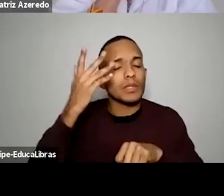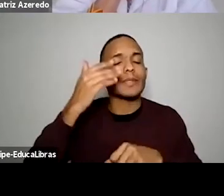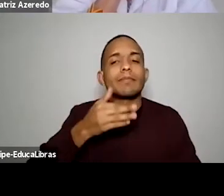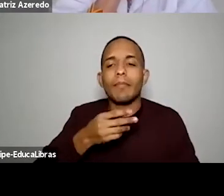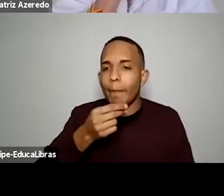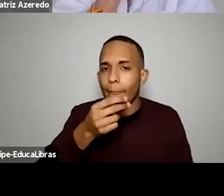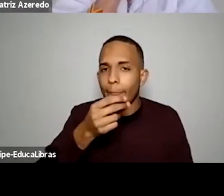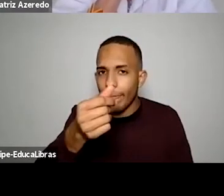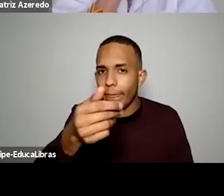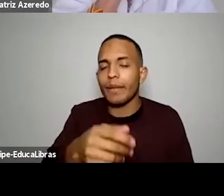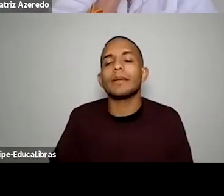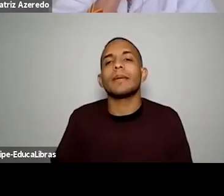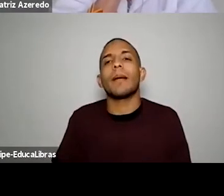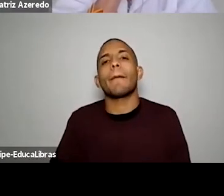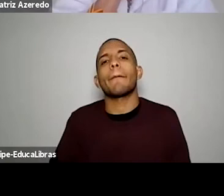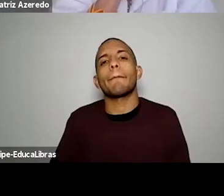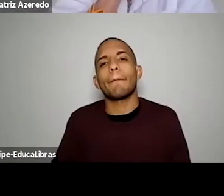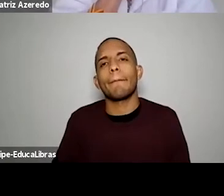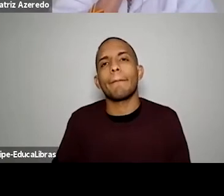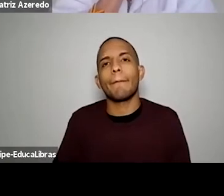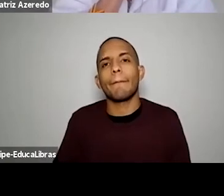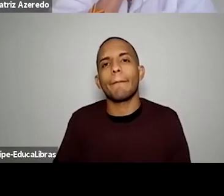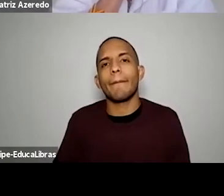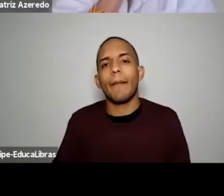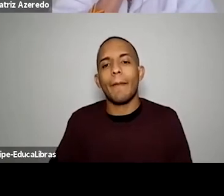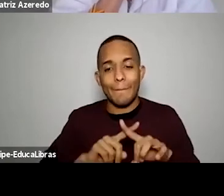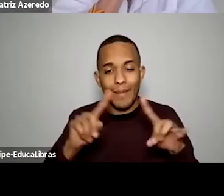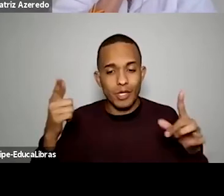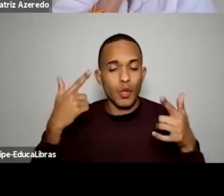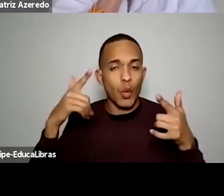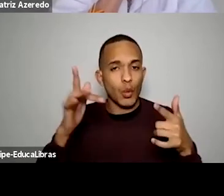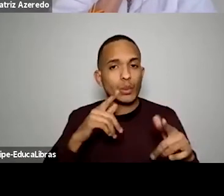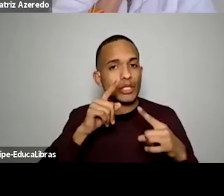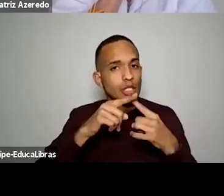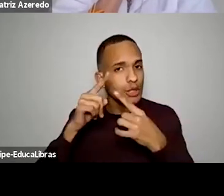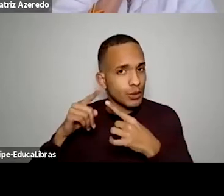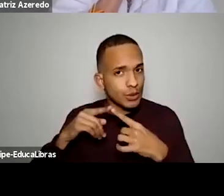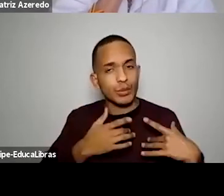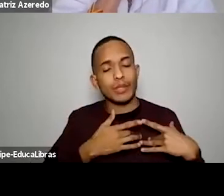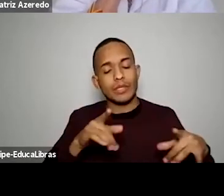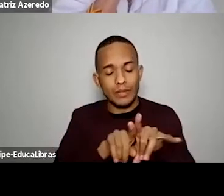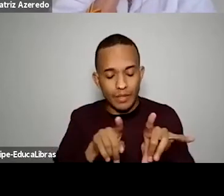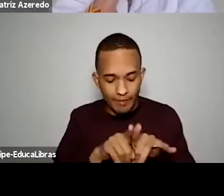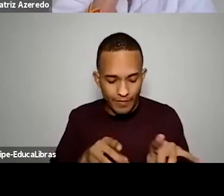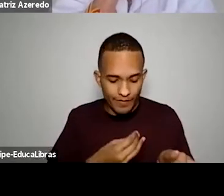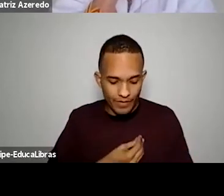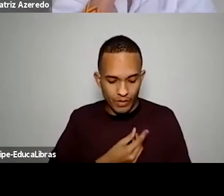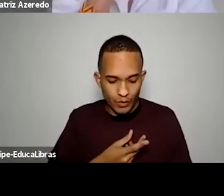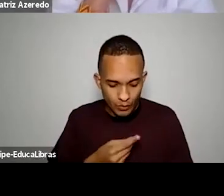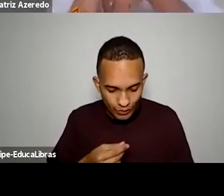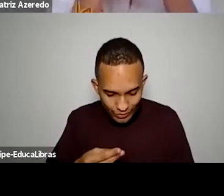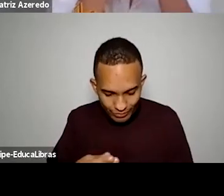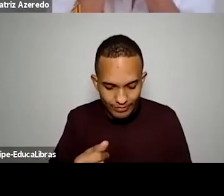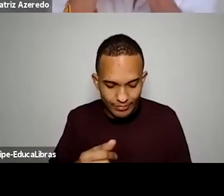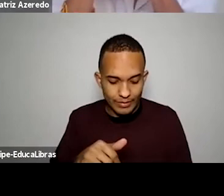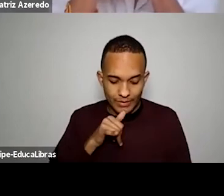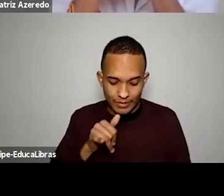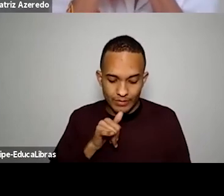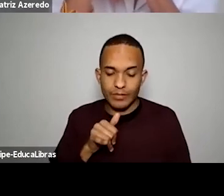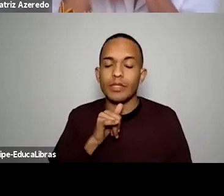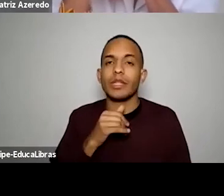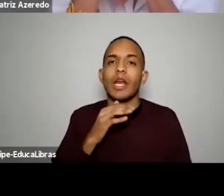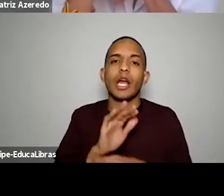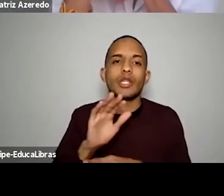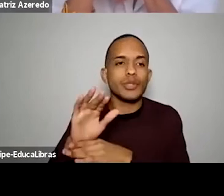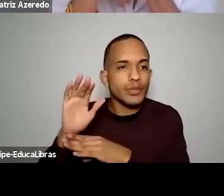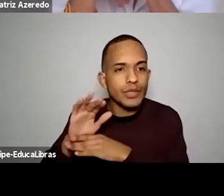também outros tipos de doações com que façam que elas consigam sobreviver depois, né? Então, não é dando peixe, mas ensinar